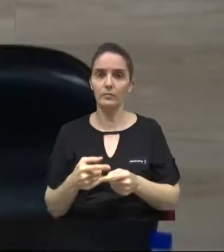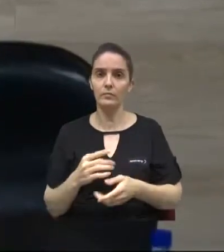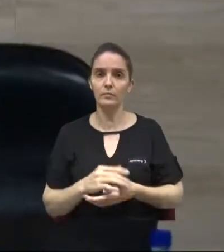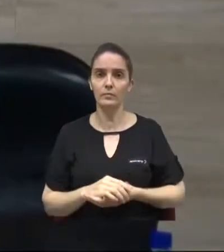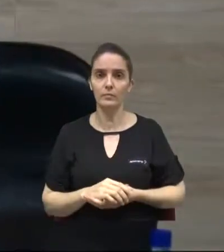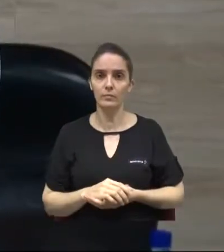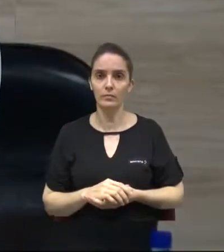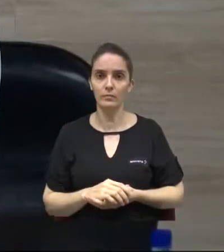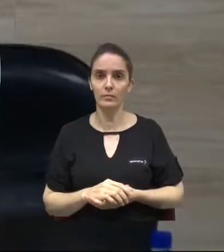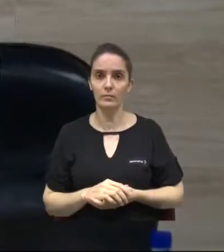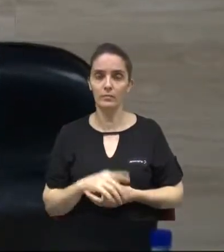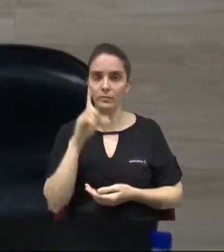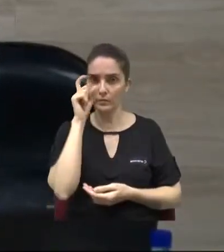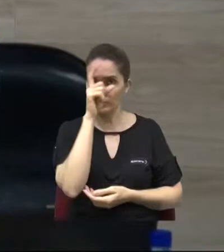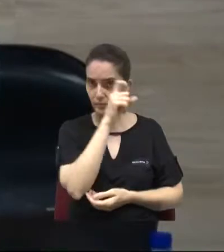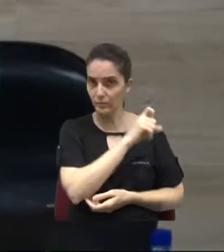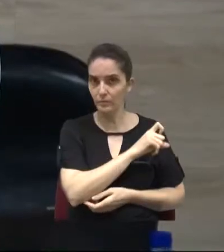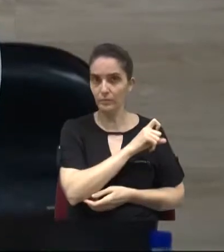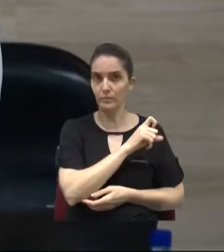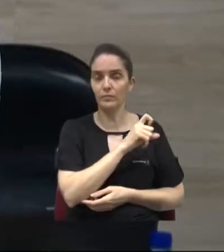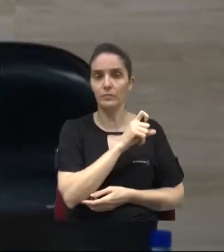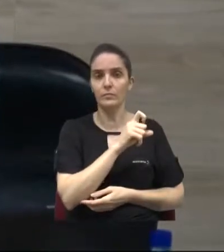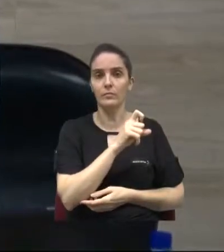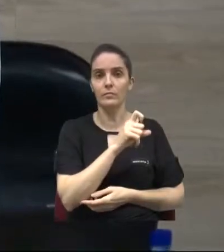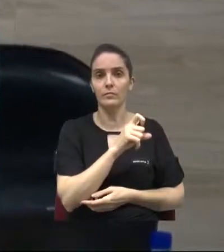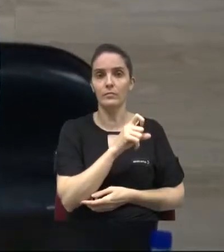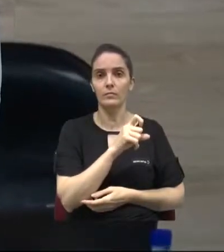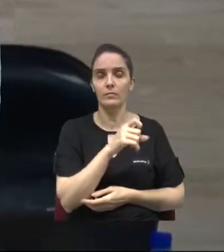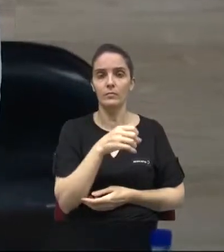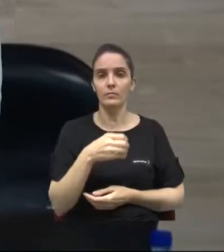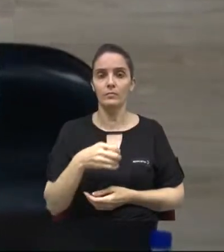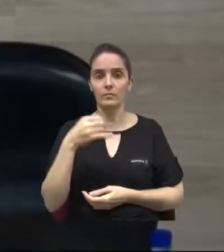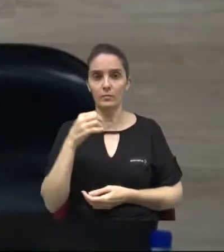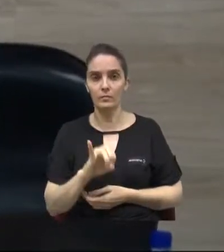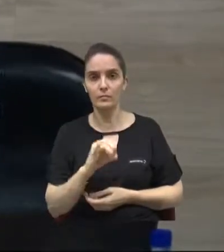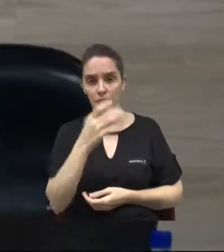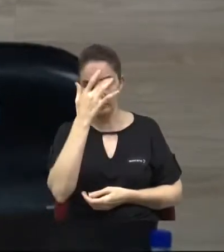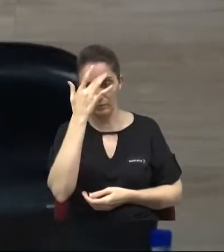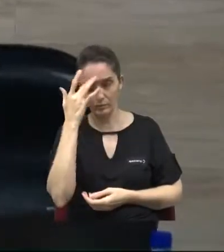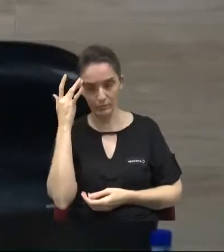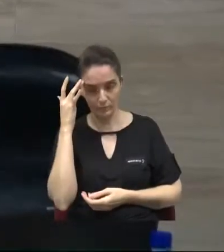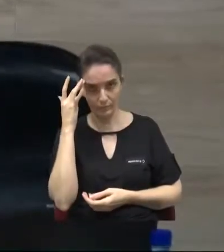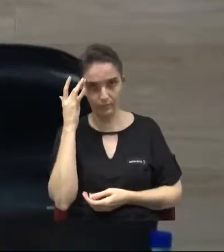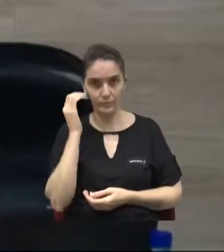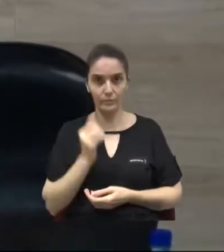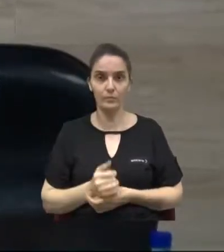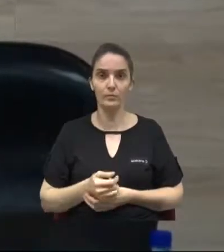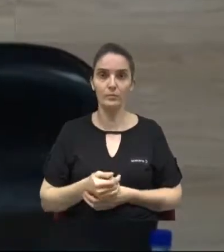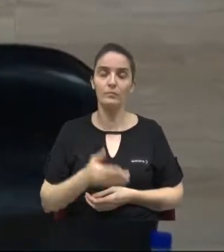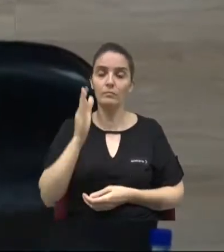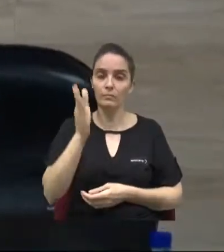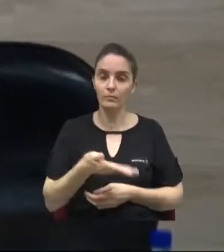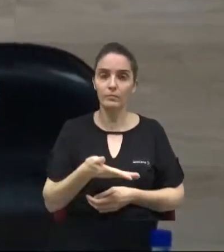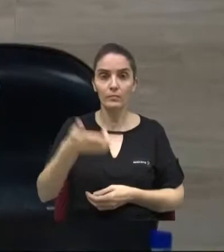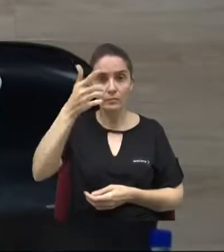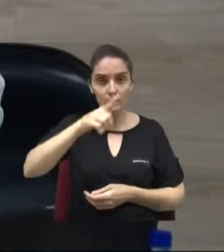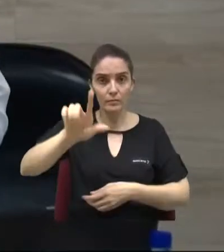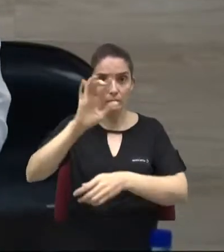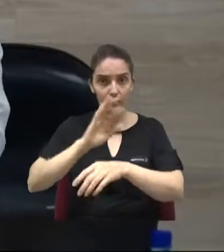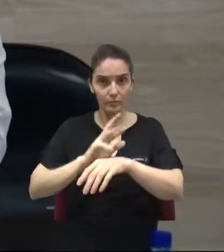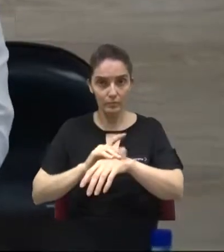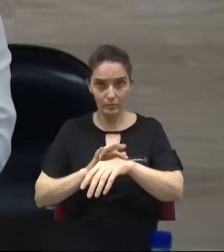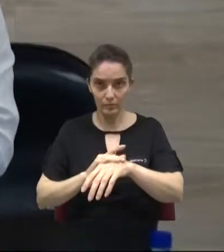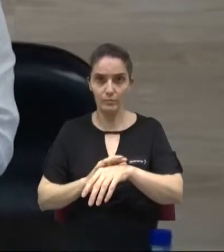pior período é quando a pessoa quando não tem comorbidade, como tinha, pelo jeito, a mãe da vereadora